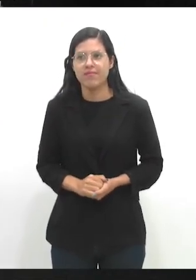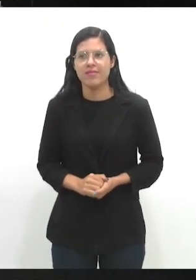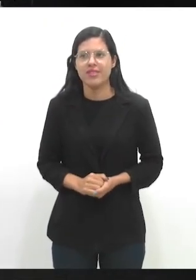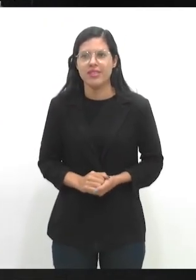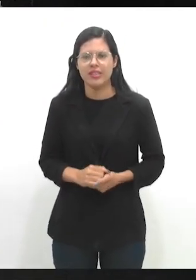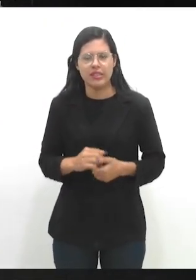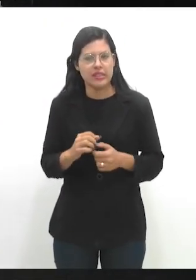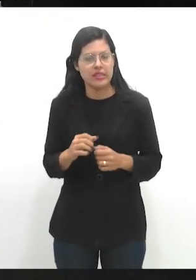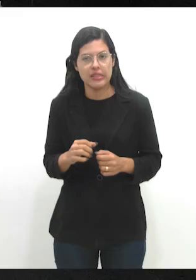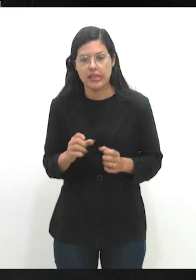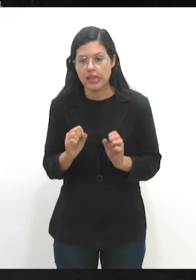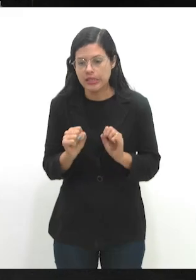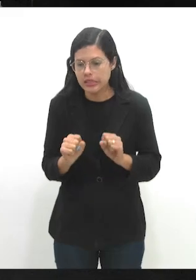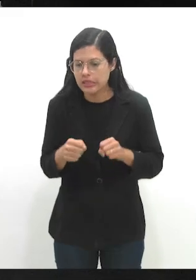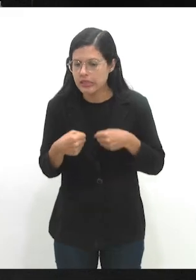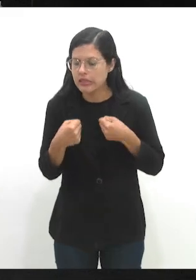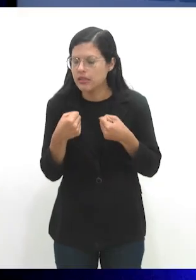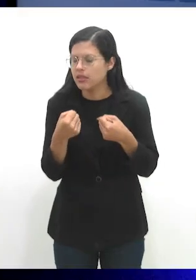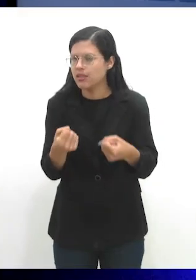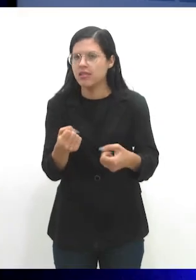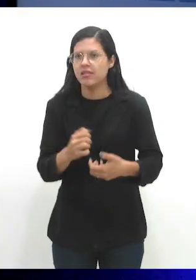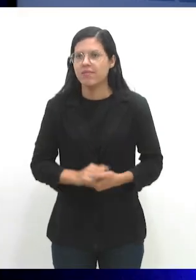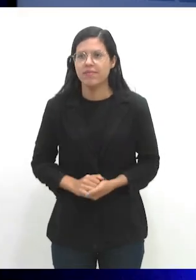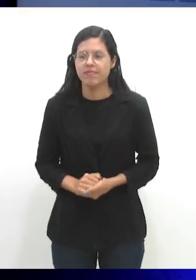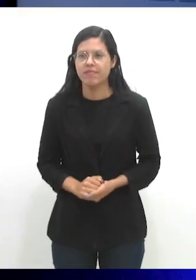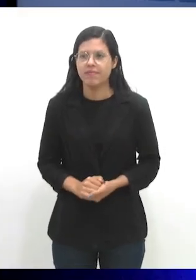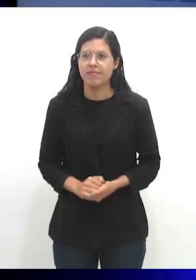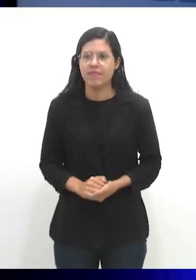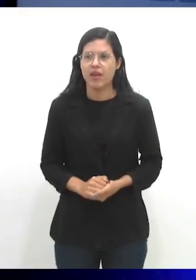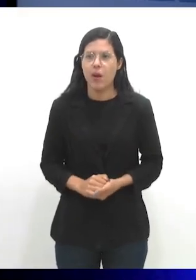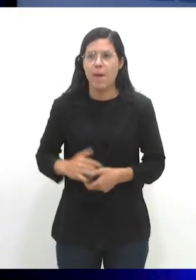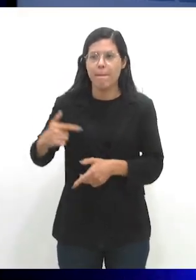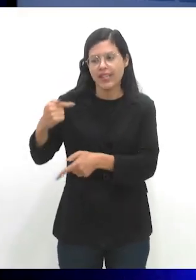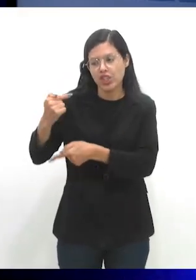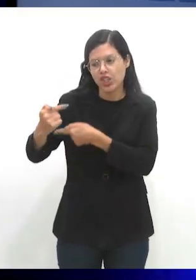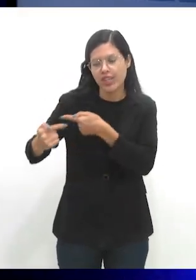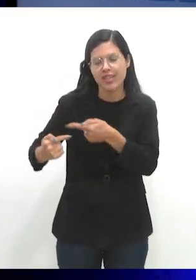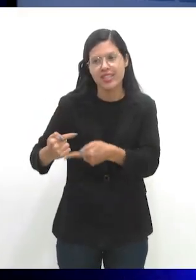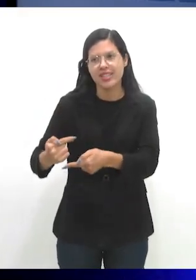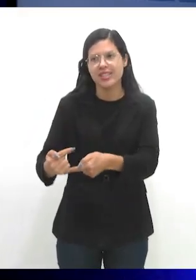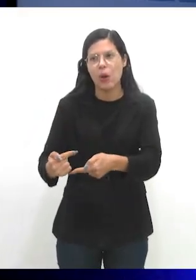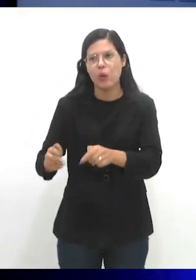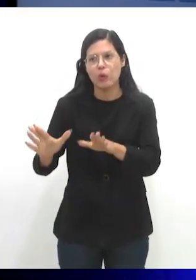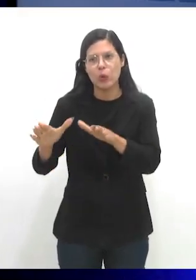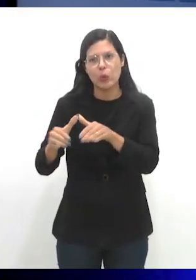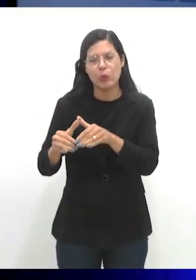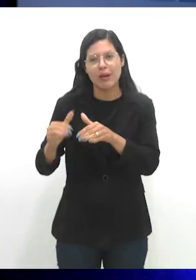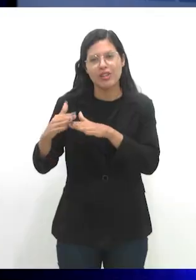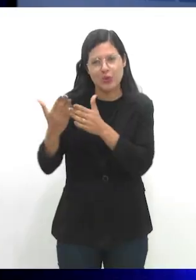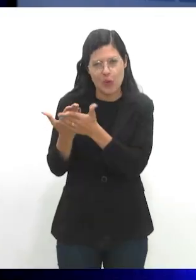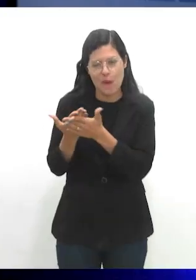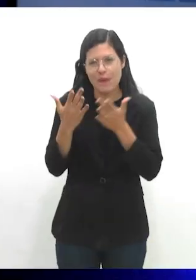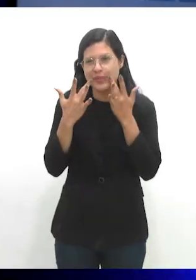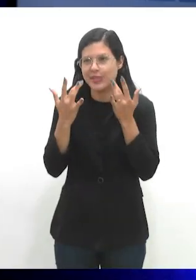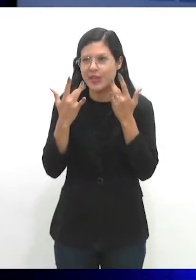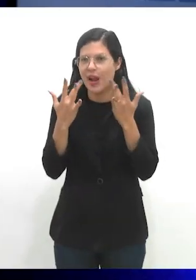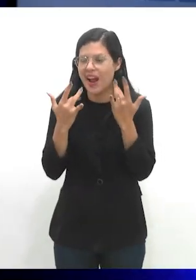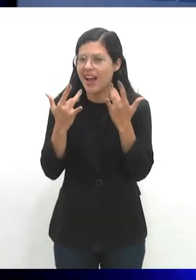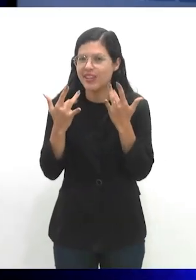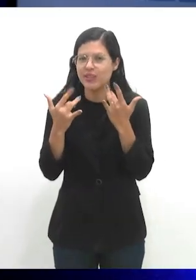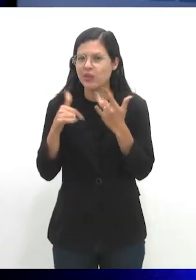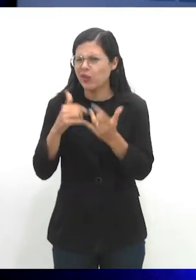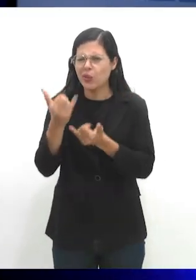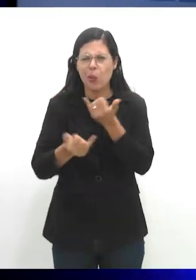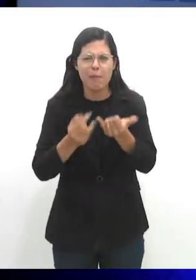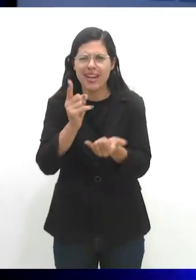sangue, dando tudo. Ele vem de uma geração, de uma escola de teatro que não brinca em serviço. Ele